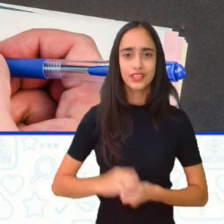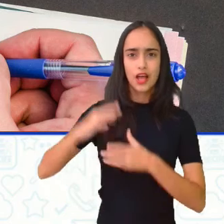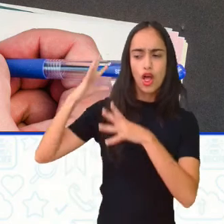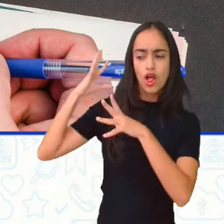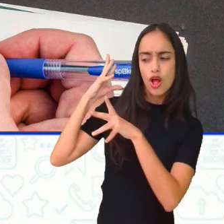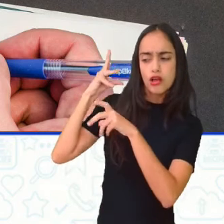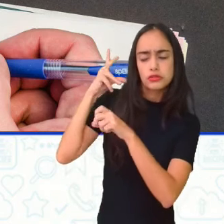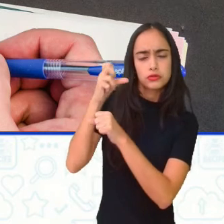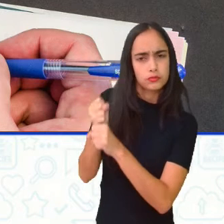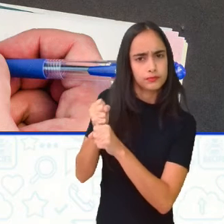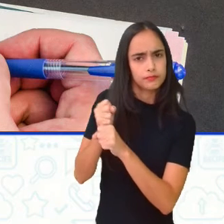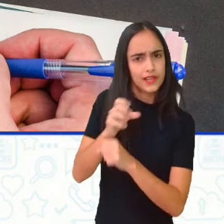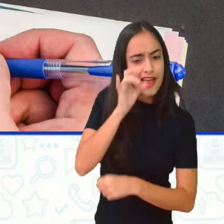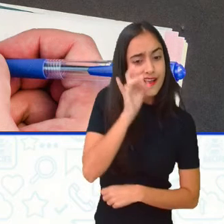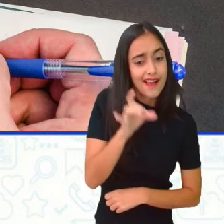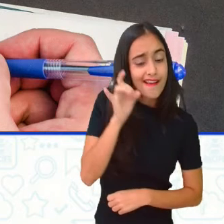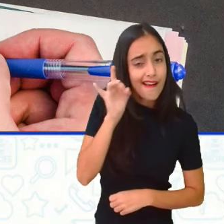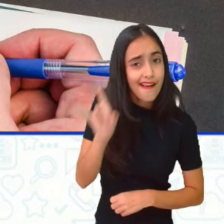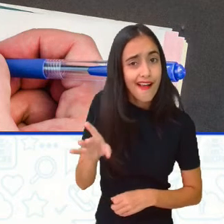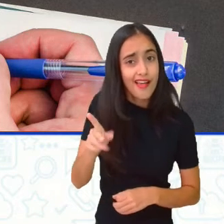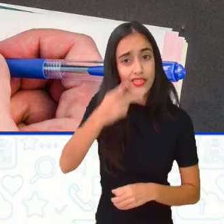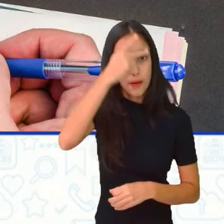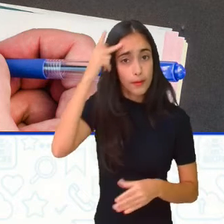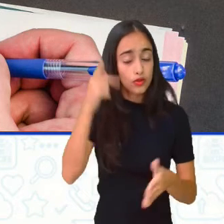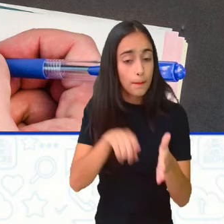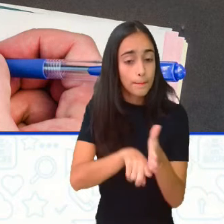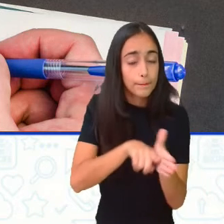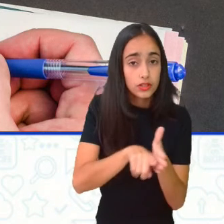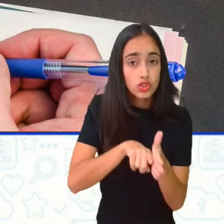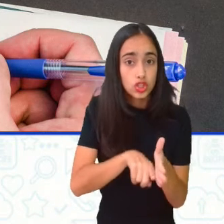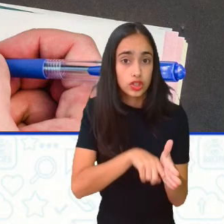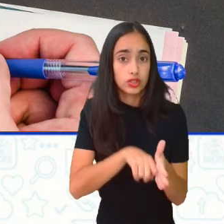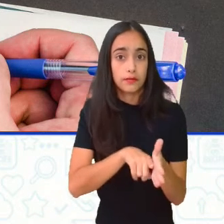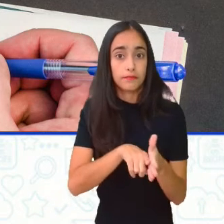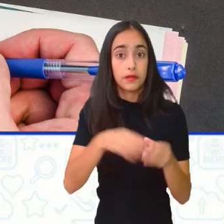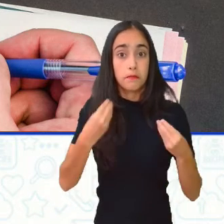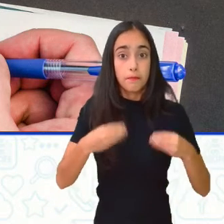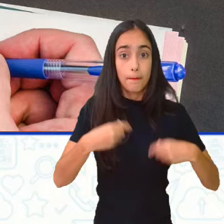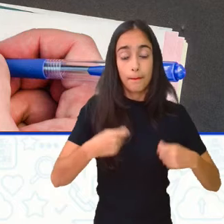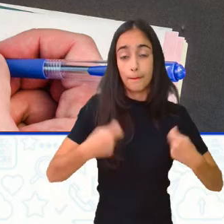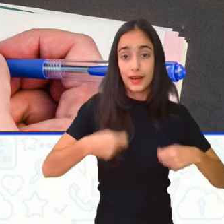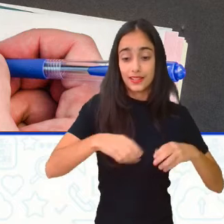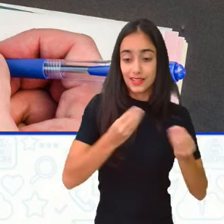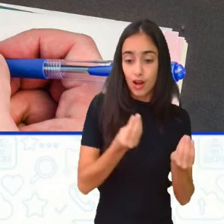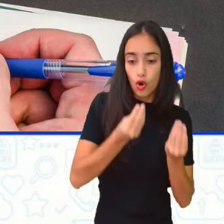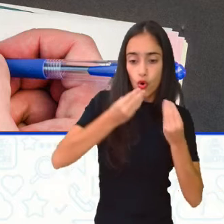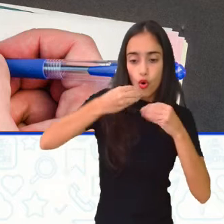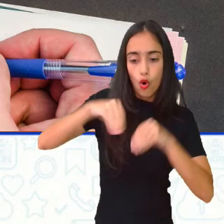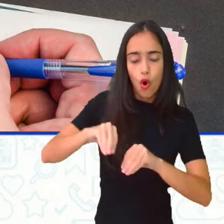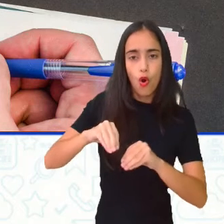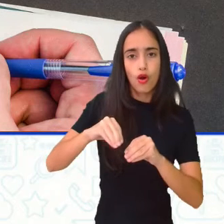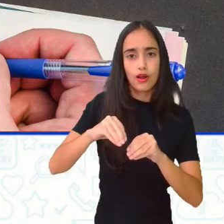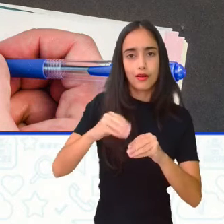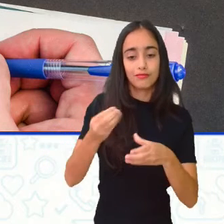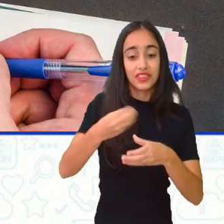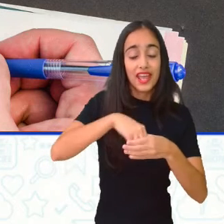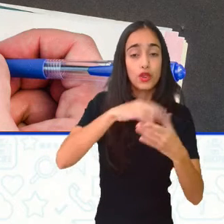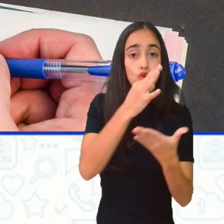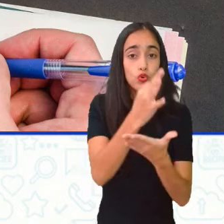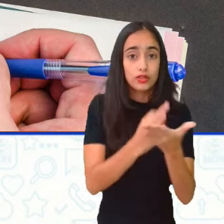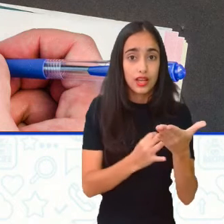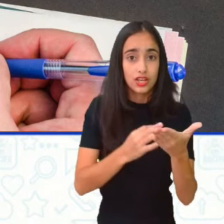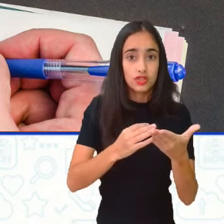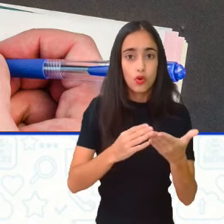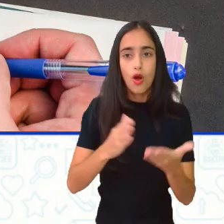cada pesquisador colocará apenas aquilo do texto que for mais importante para a sua pesquisa. Esse é um ponto